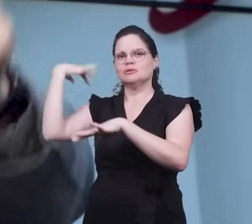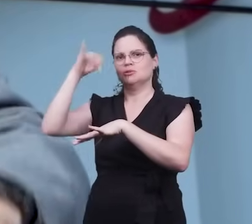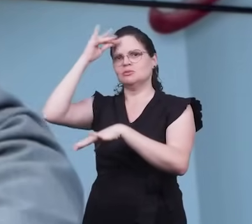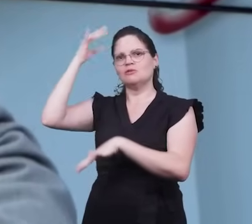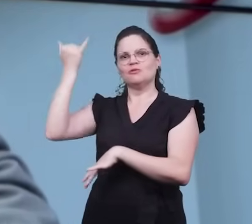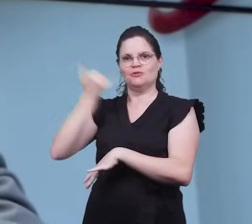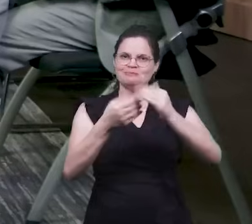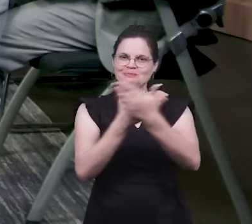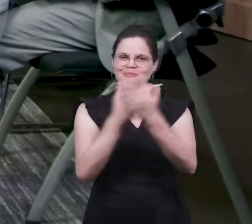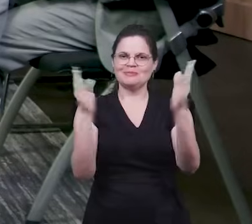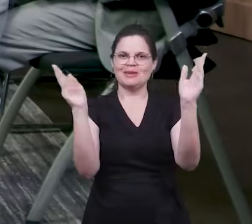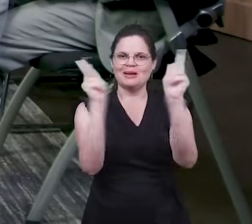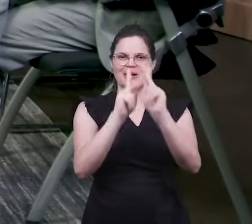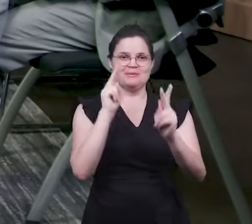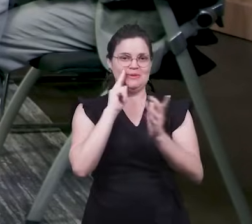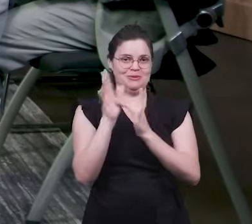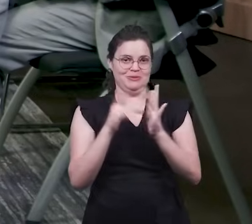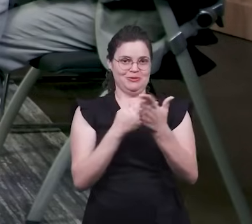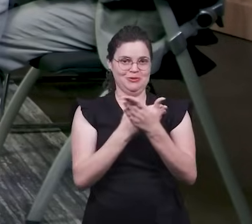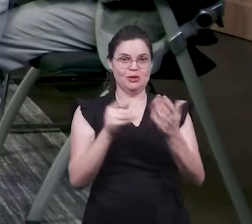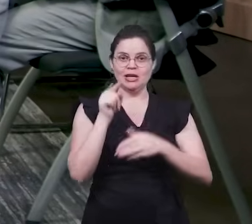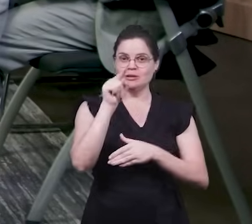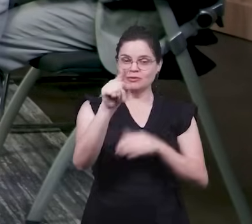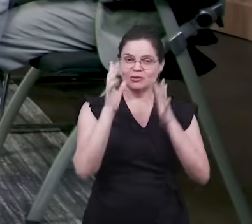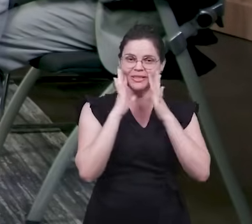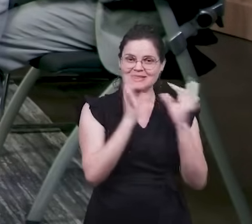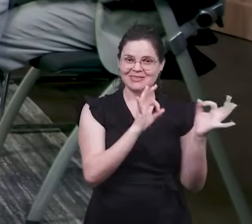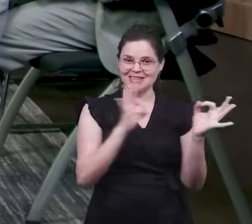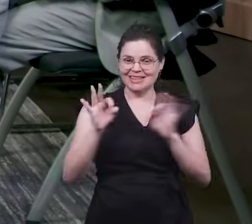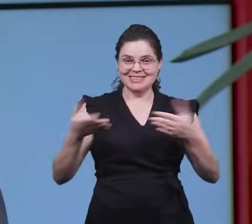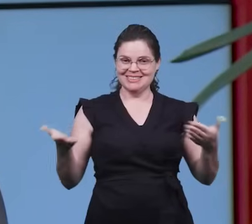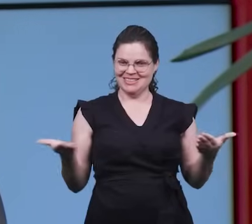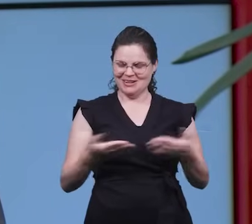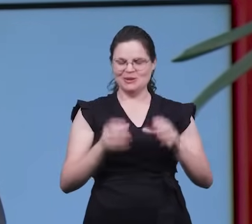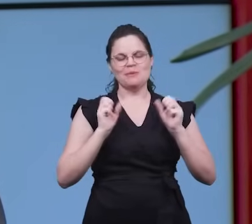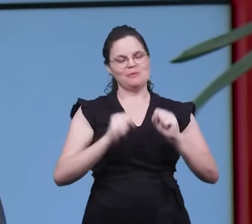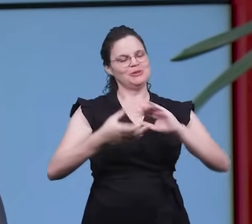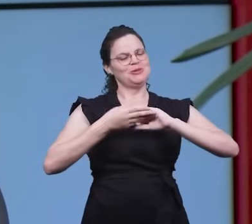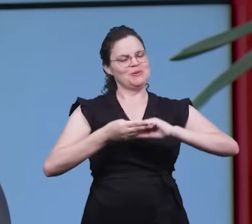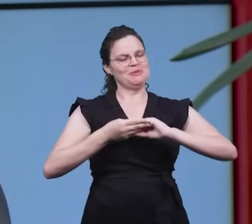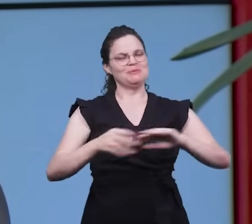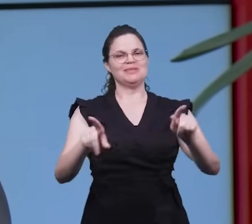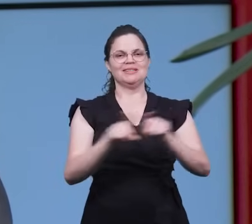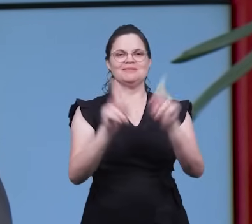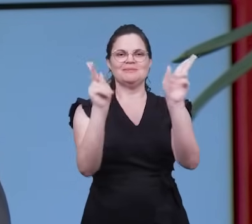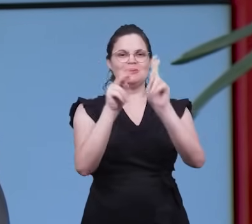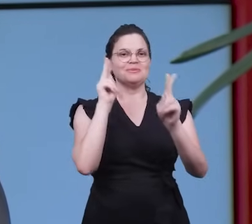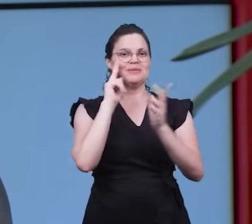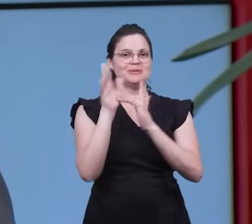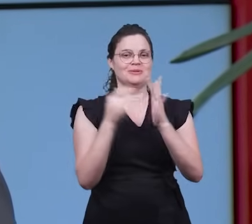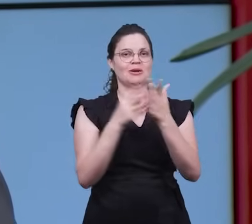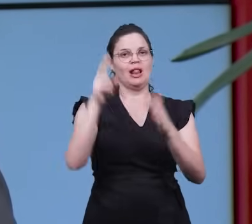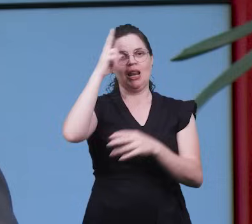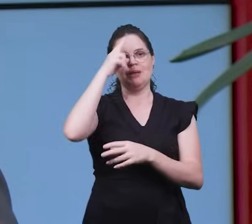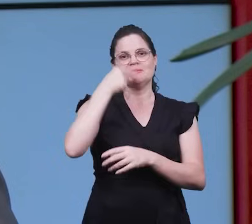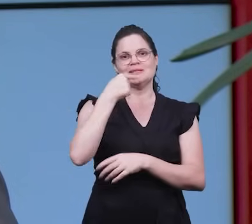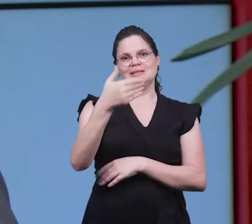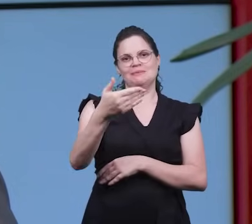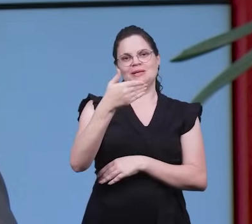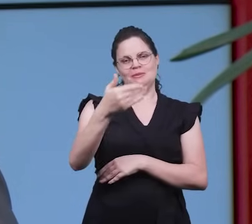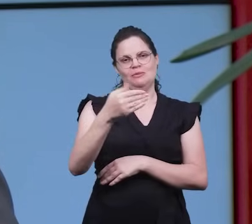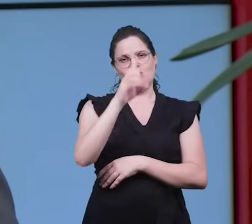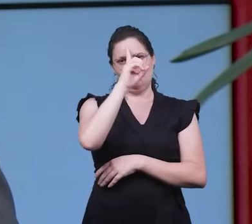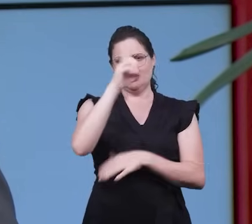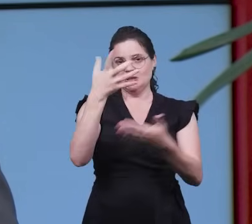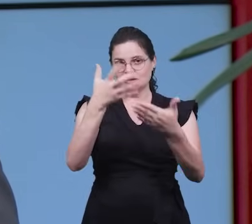do Espírito Santo. Cumprimento todos com a paz do Senhor aqui e você que nos assiste, também cumprimentamos com a paz do Senhor Jesus. Lembrando